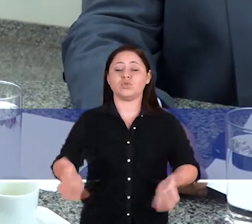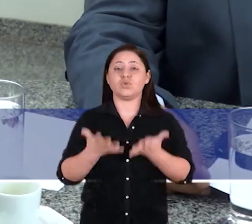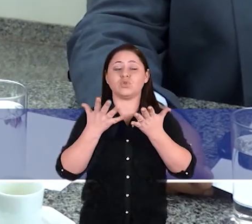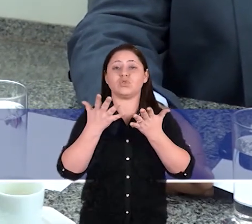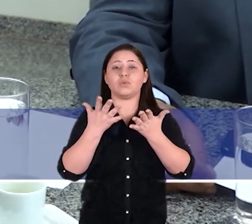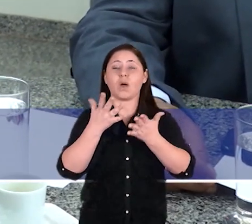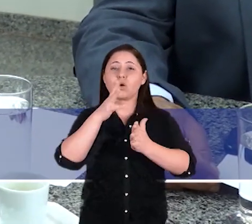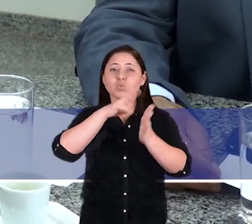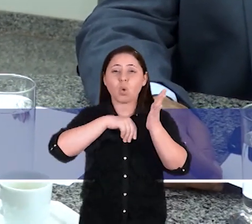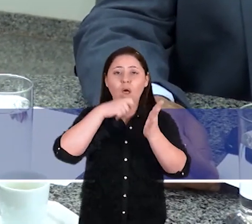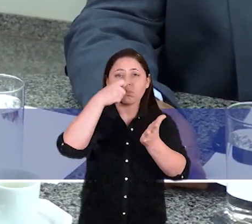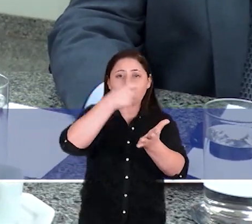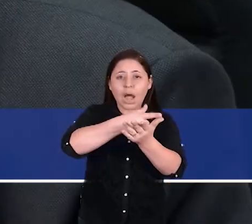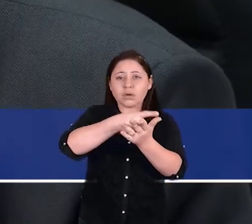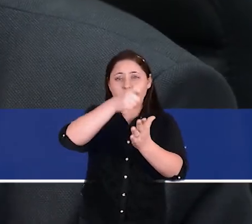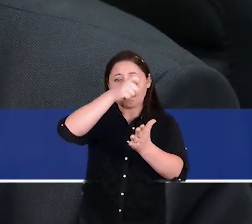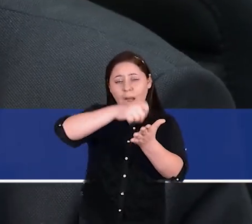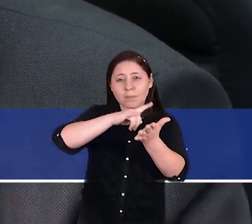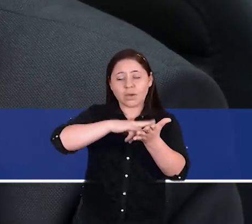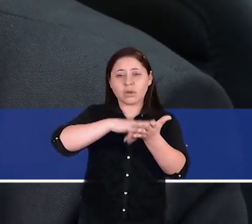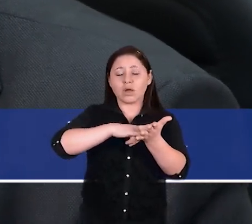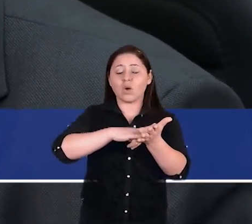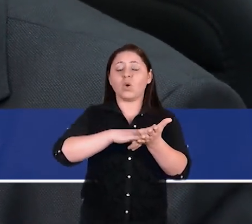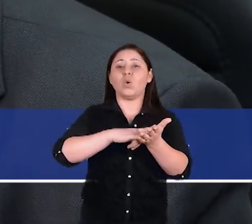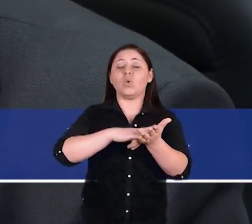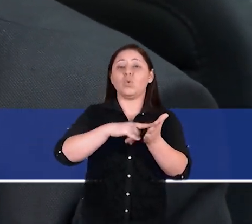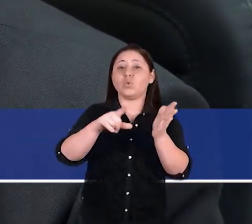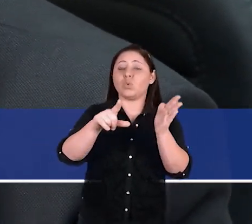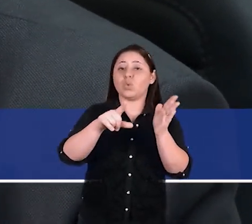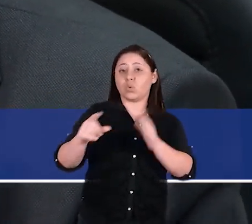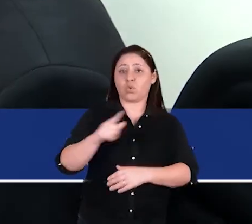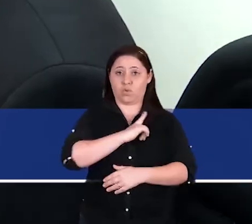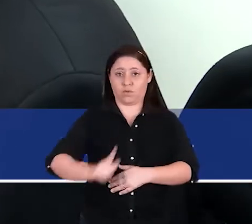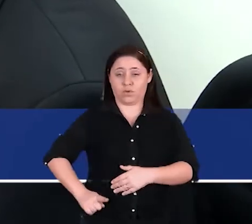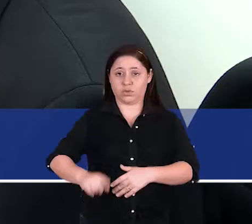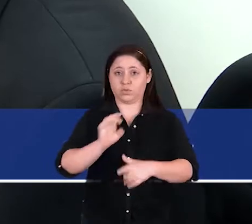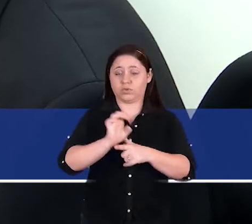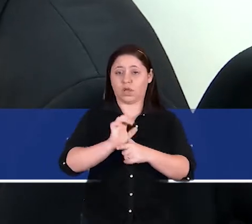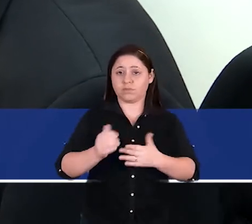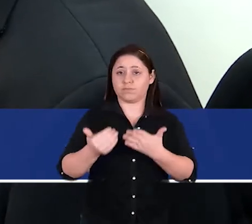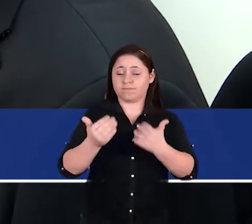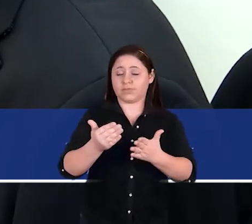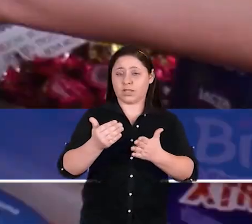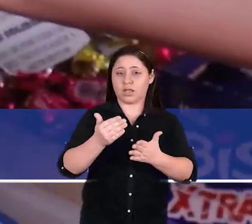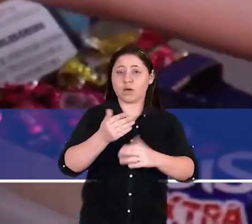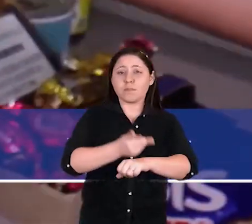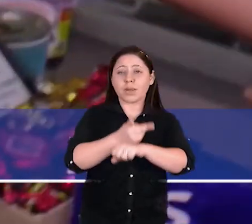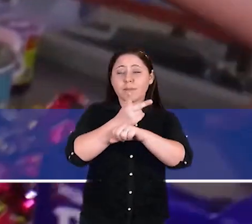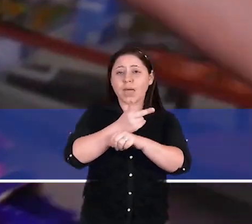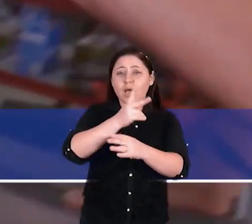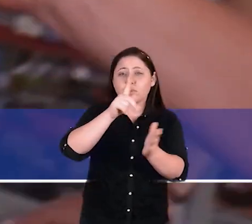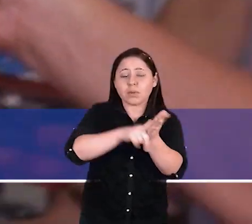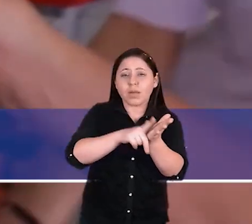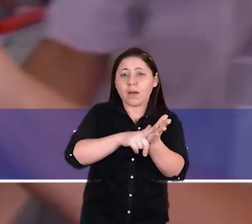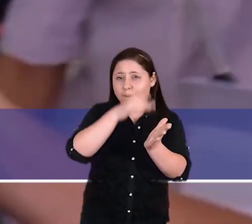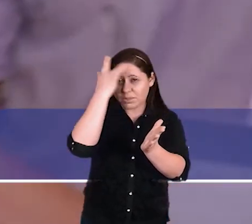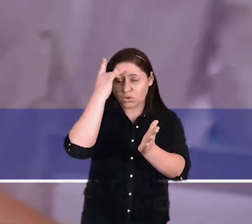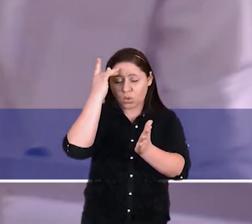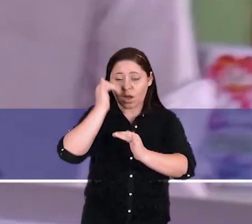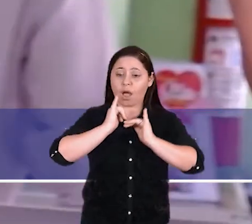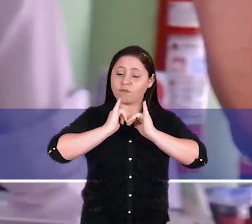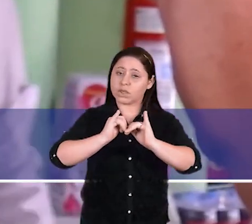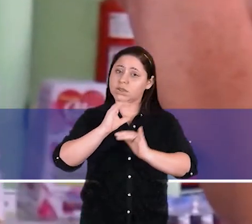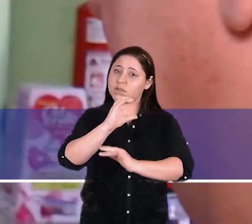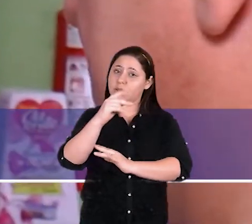Para estimular a emissão de nota fiscal, o governo do estado entregou o projeto de lei que cria a nota fiscal premiada. Assim, o contribuinte que informar